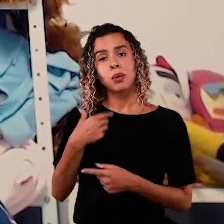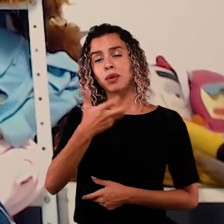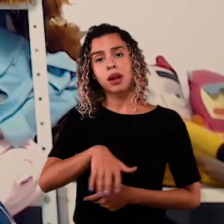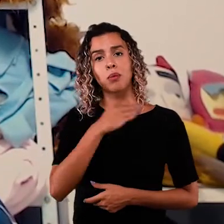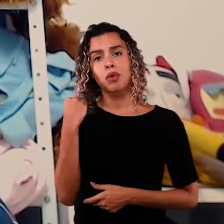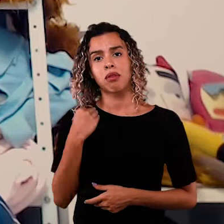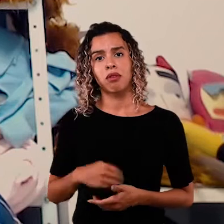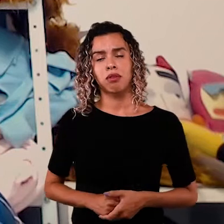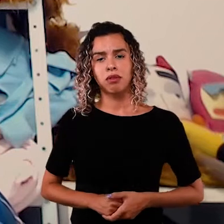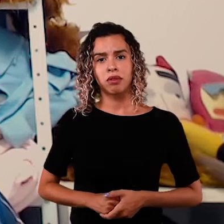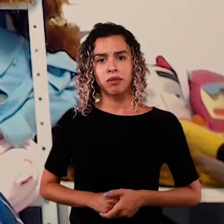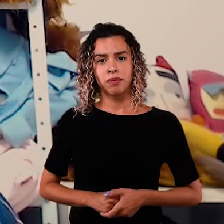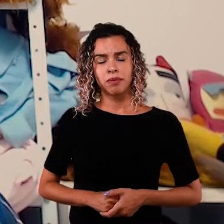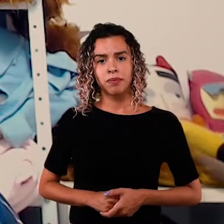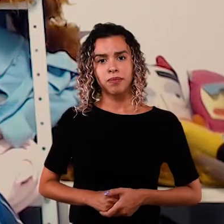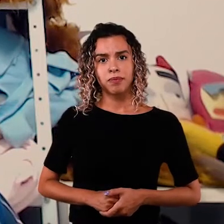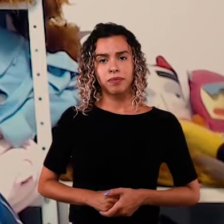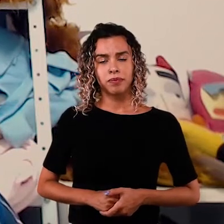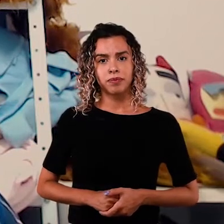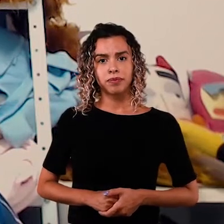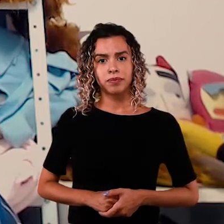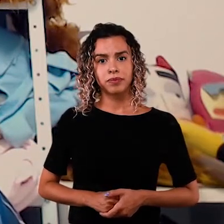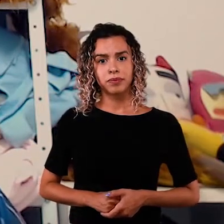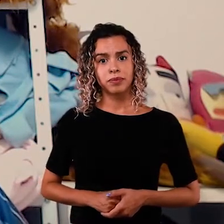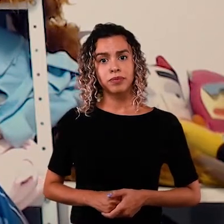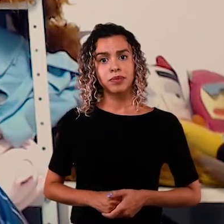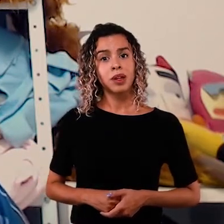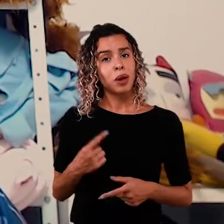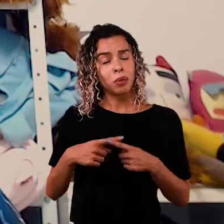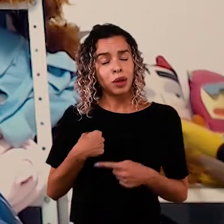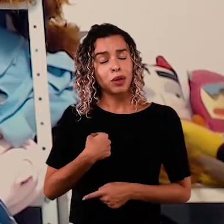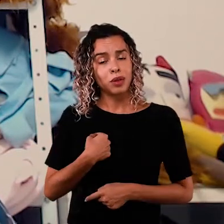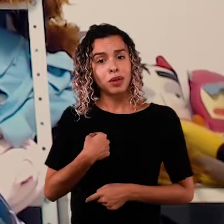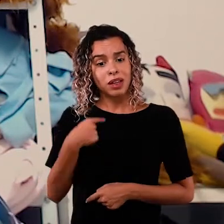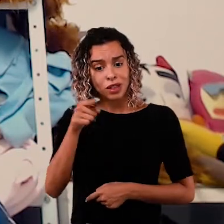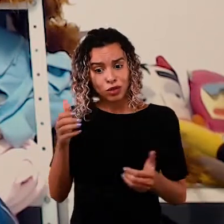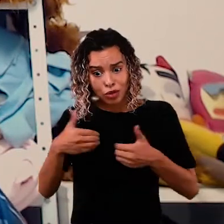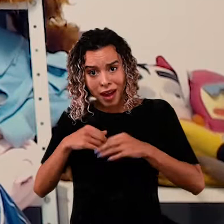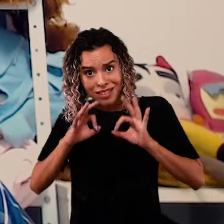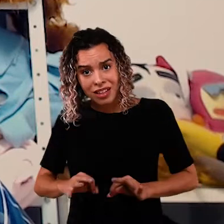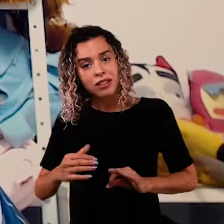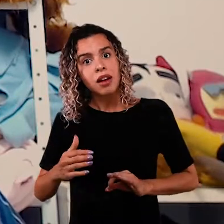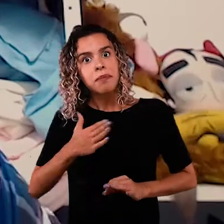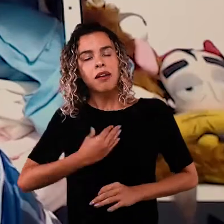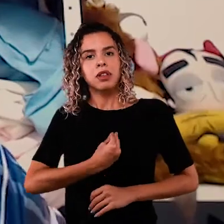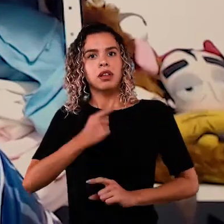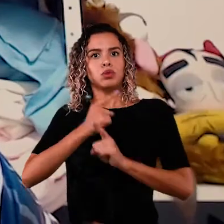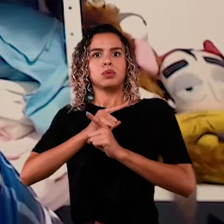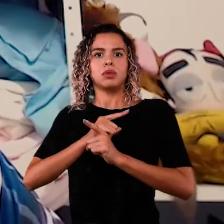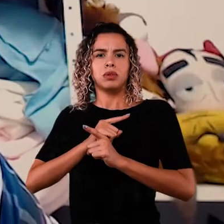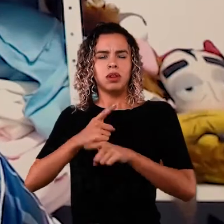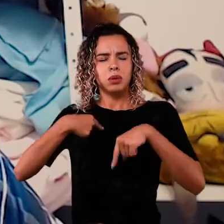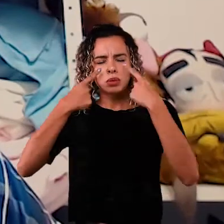morrer, né? Porque aquilo estava me dando um sentido pra minha vida e eu queria confirmar se era ou não. E nisso